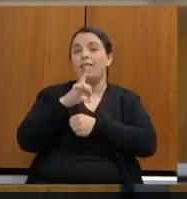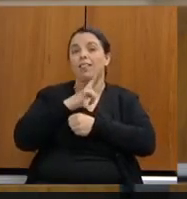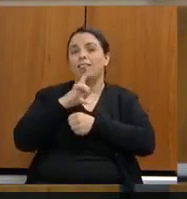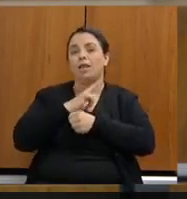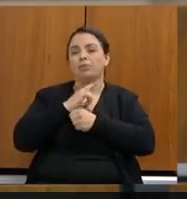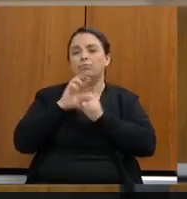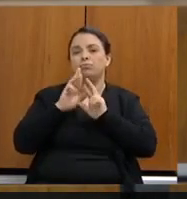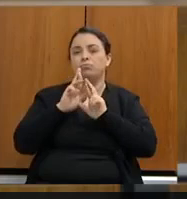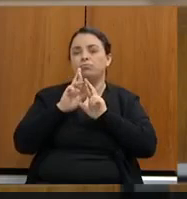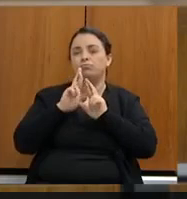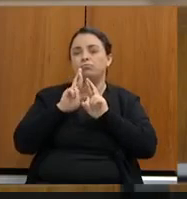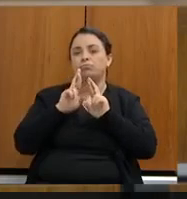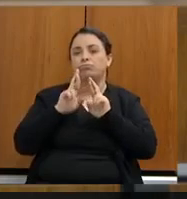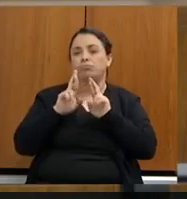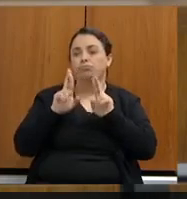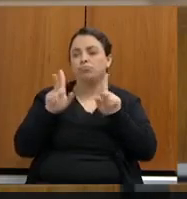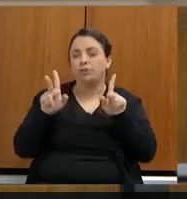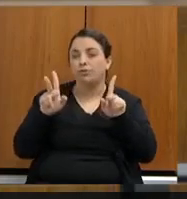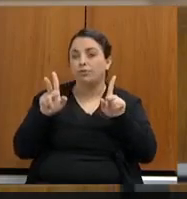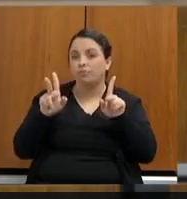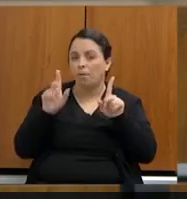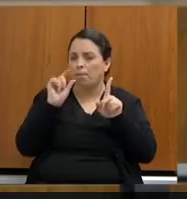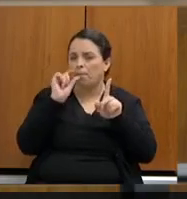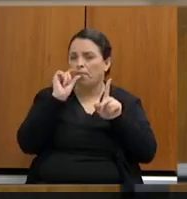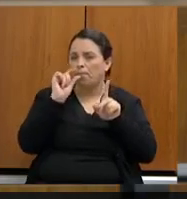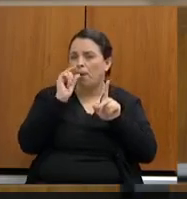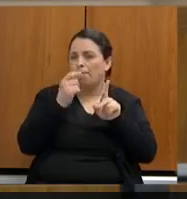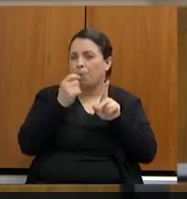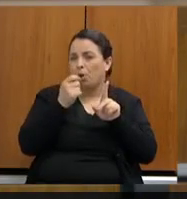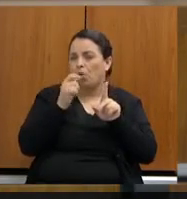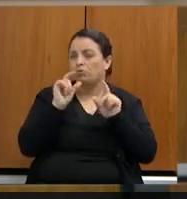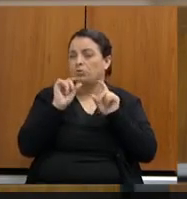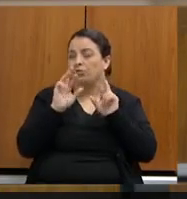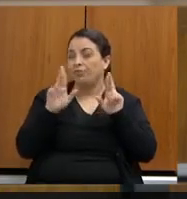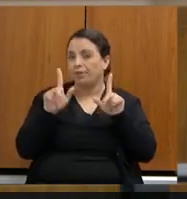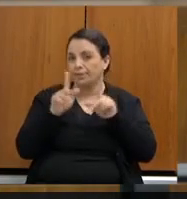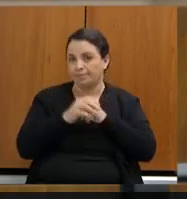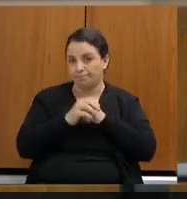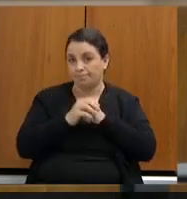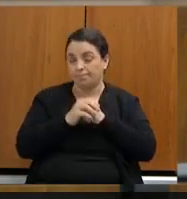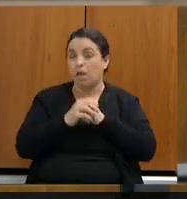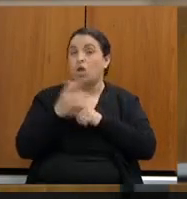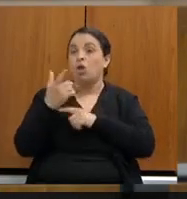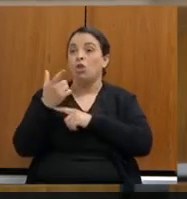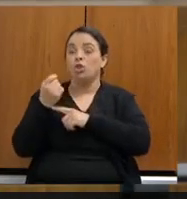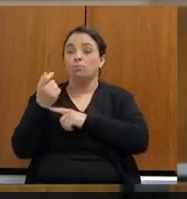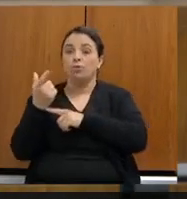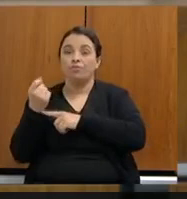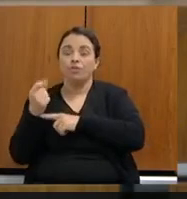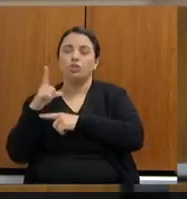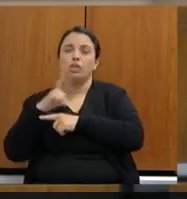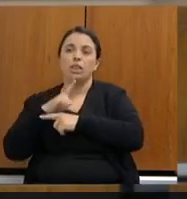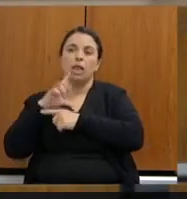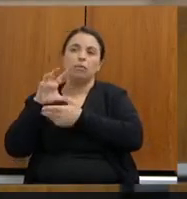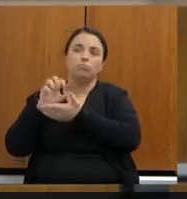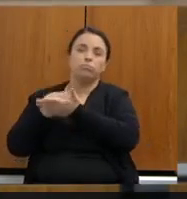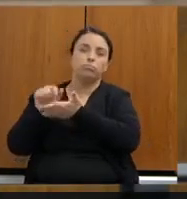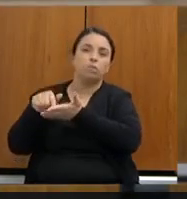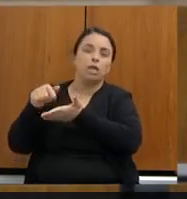diferença entre os registros em 2020 nós temos registradas